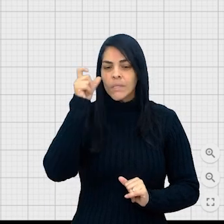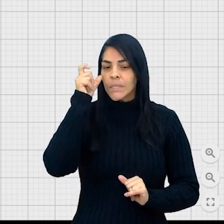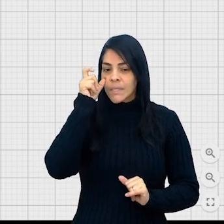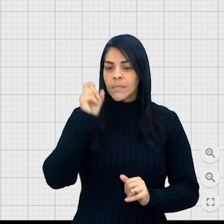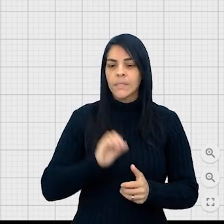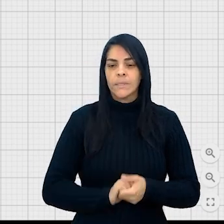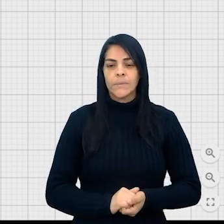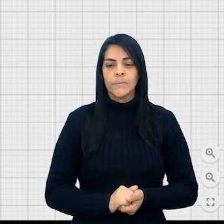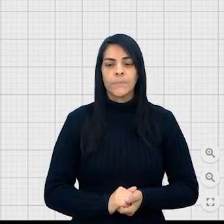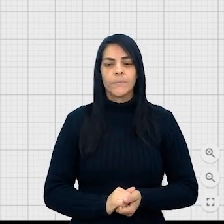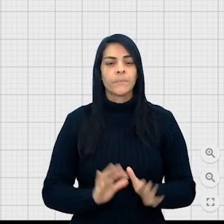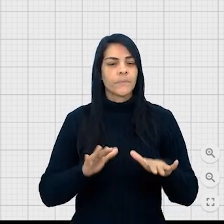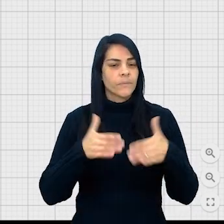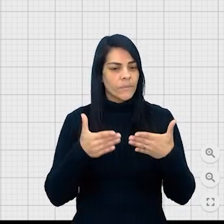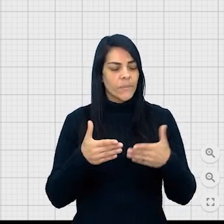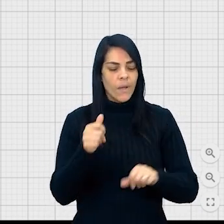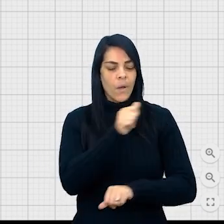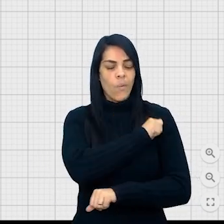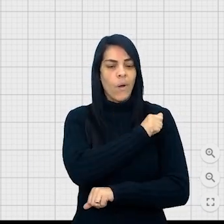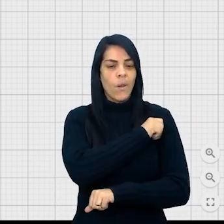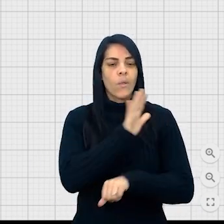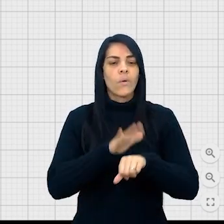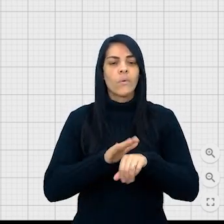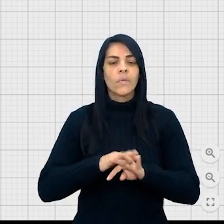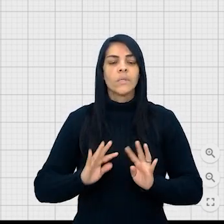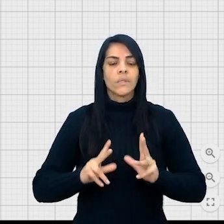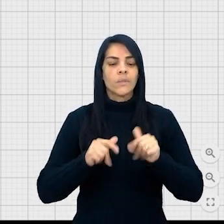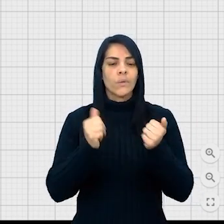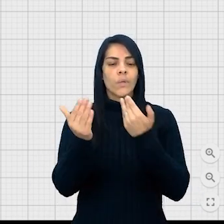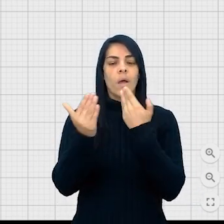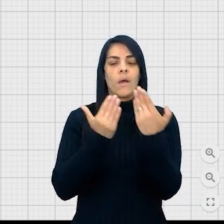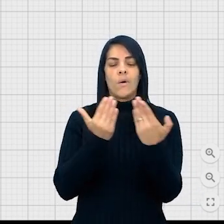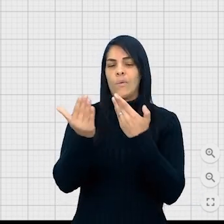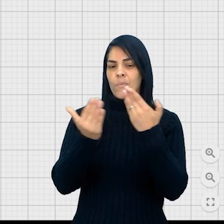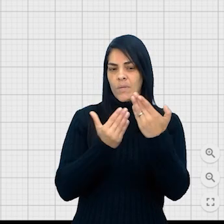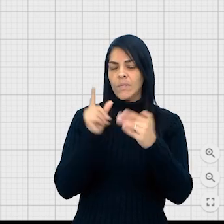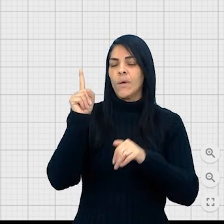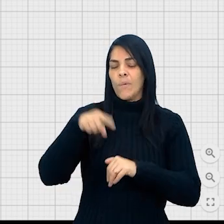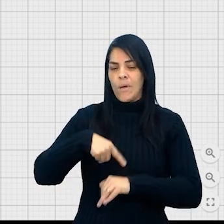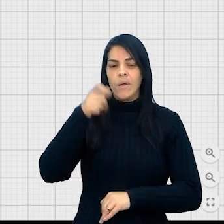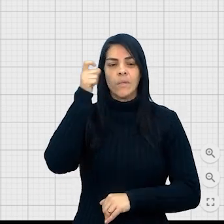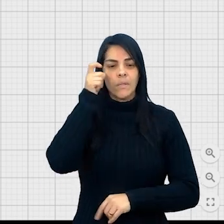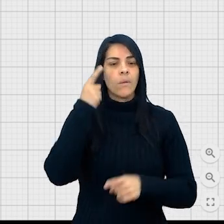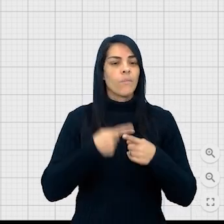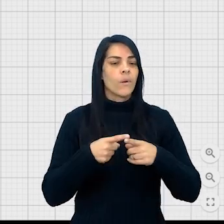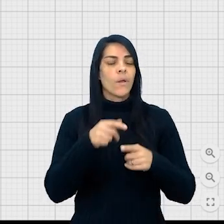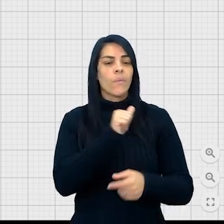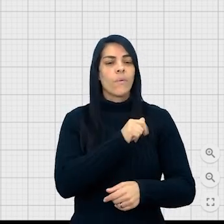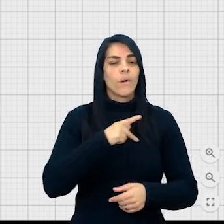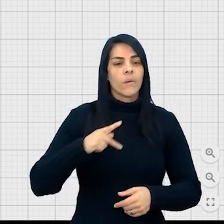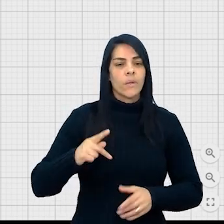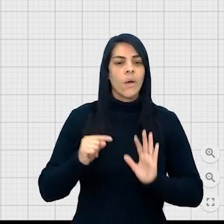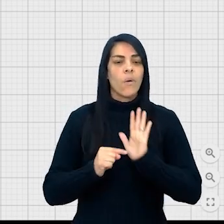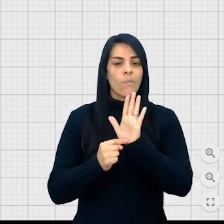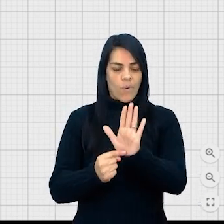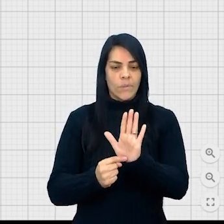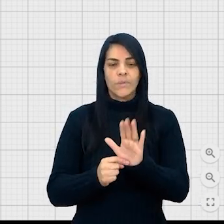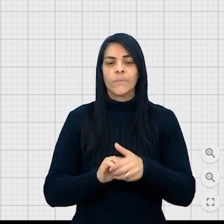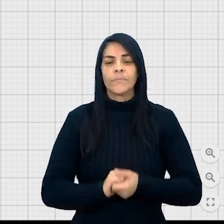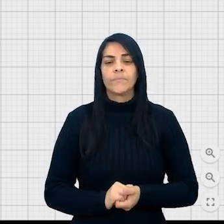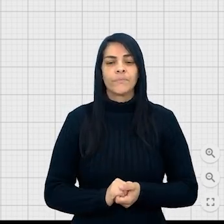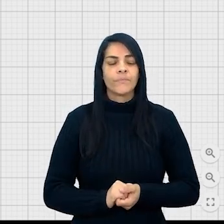isso. Então, eles fazerem essa comparação, né? O aplicativo, ele nos mostra